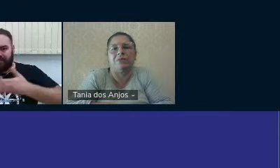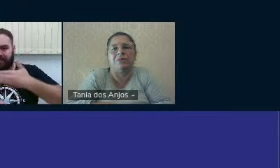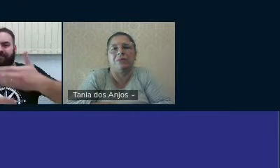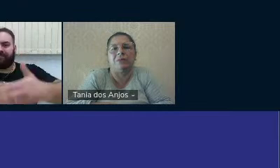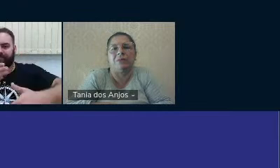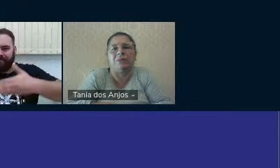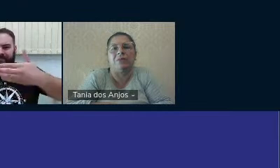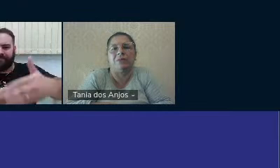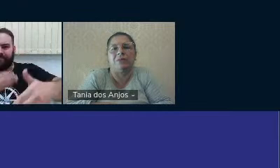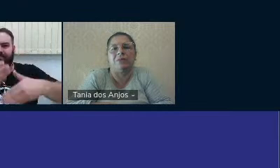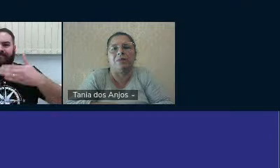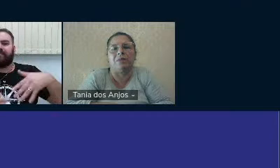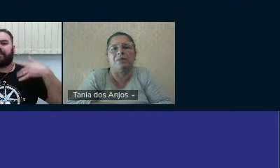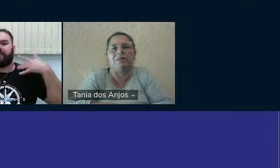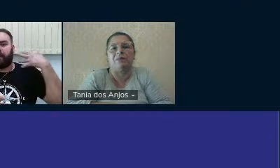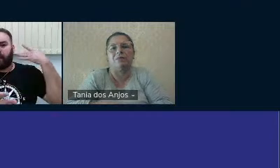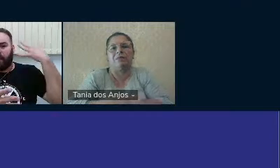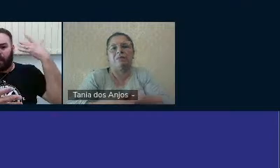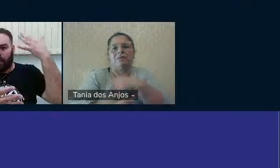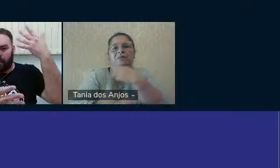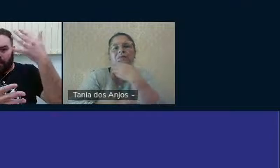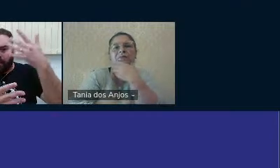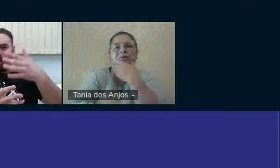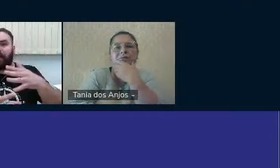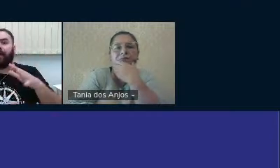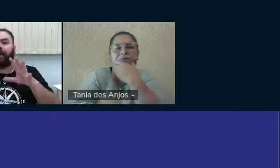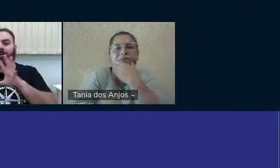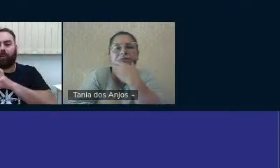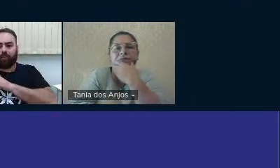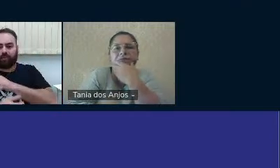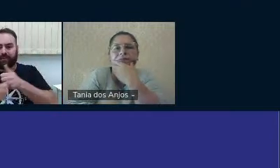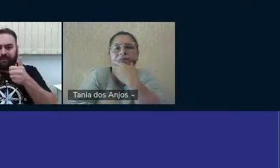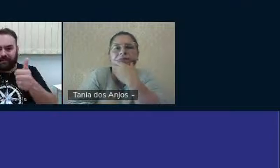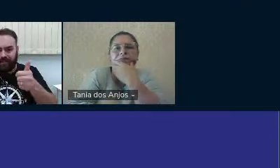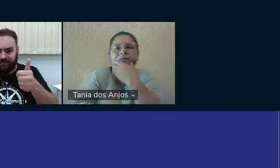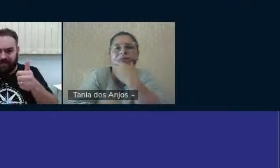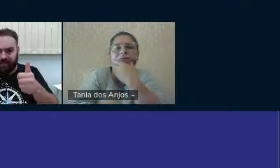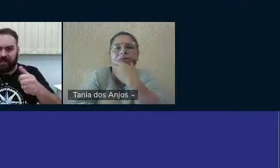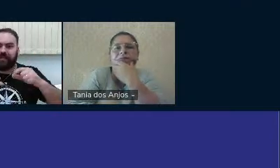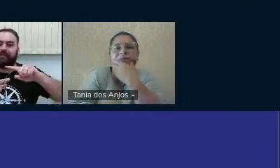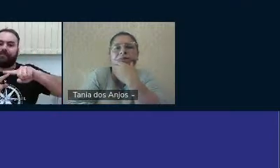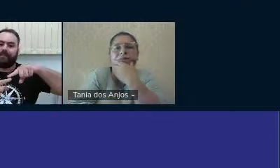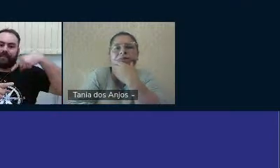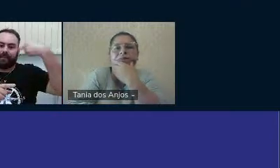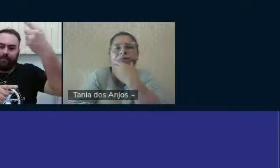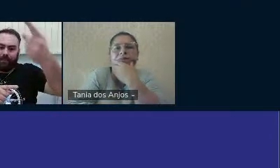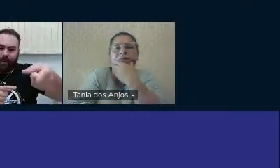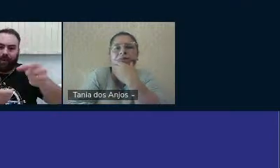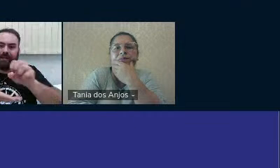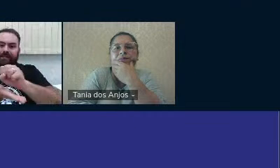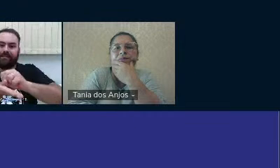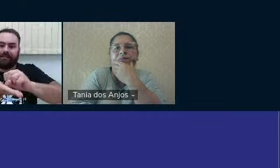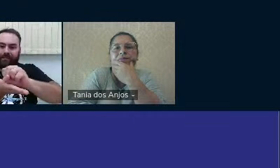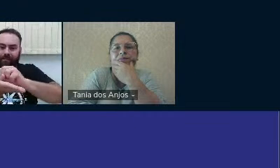E ele começa na escola com 6 anos, aí que ele vai começar a evoluir, mas precisaria antes. Uhum.